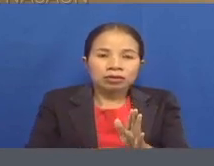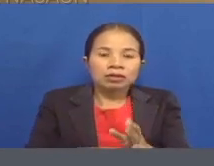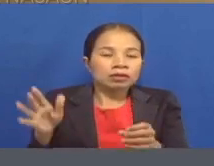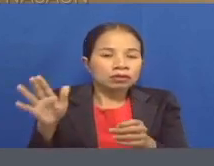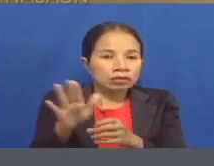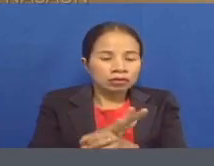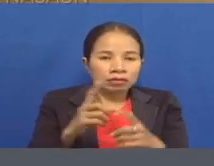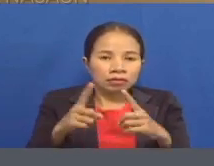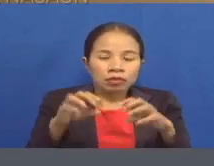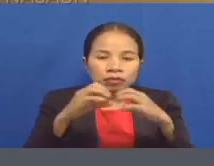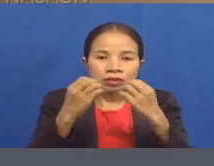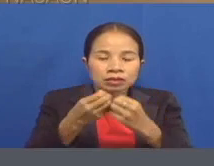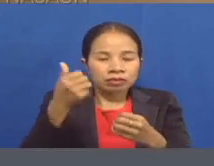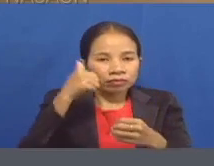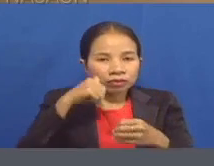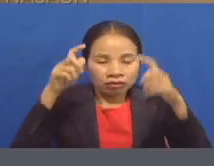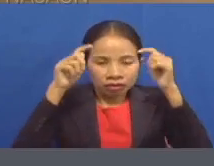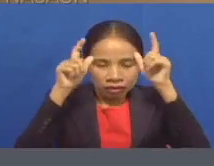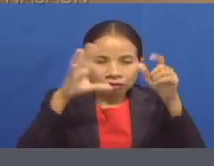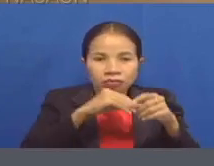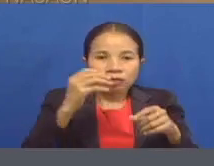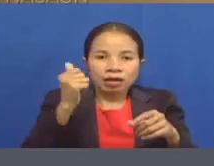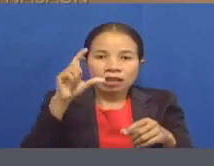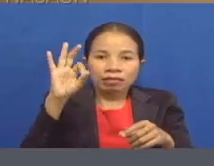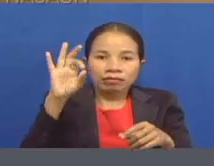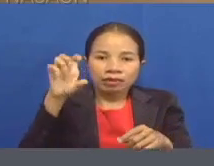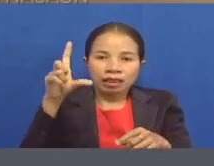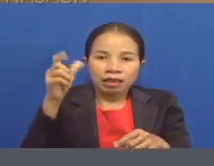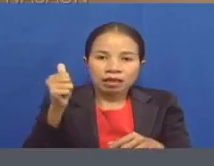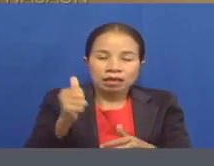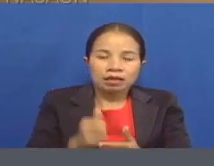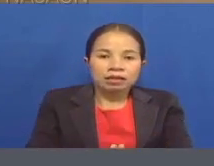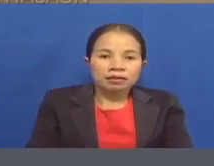completa, barre de feto Timor-Leste no Alfela.